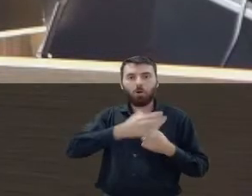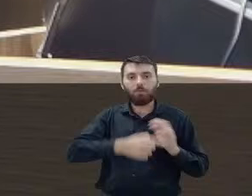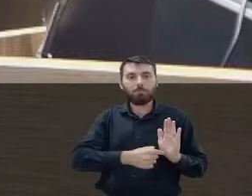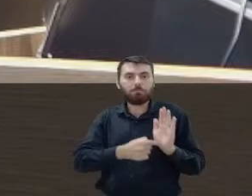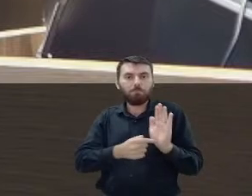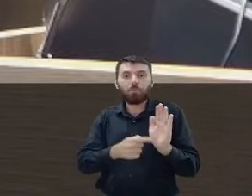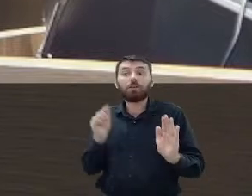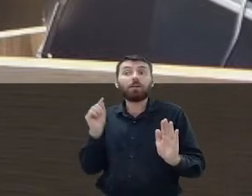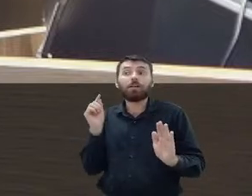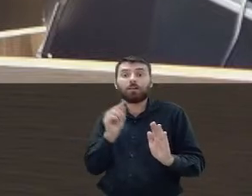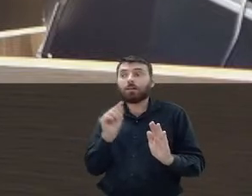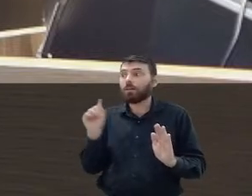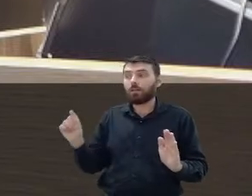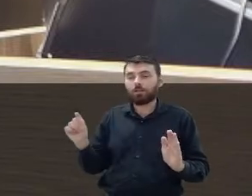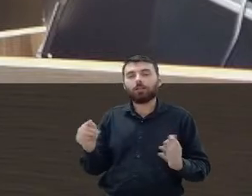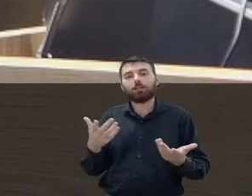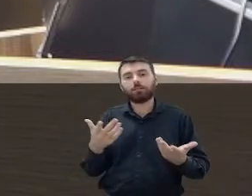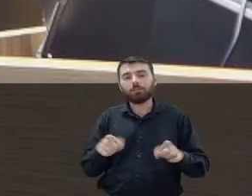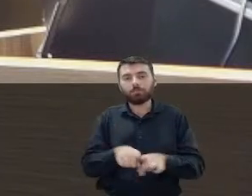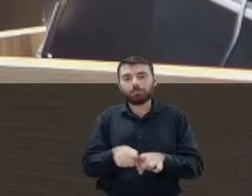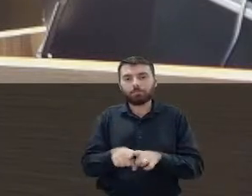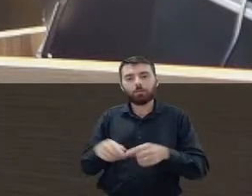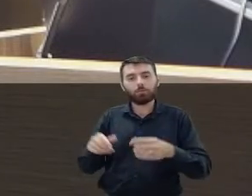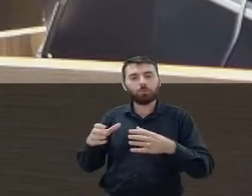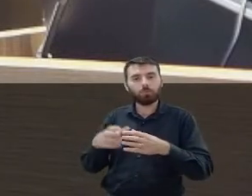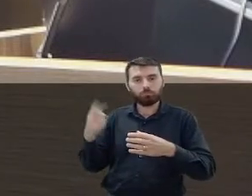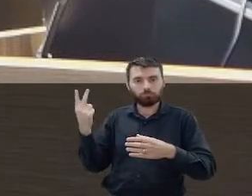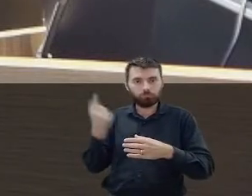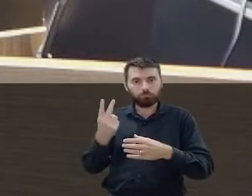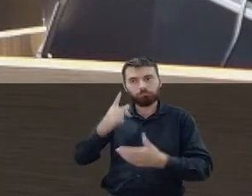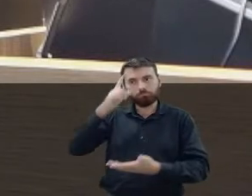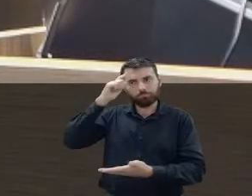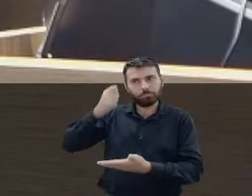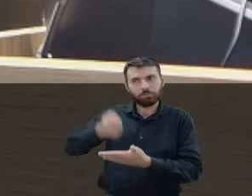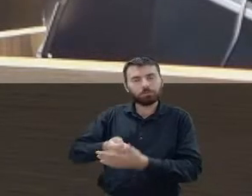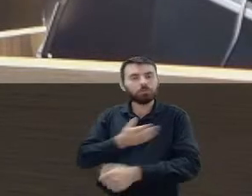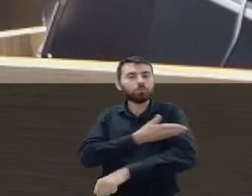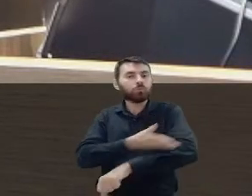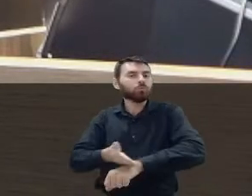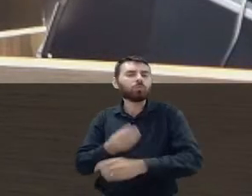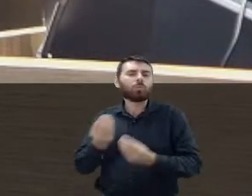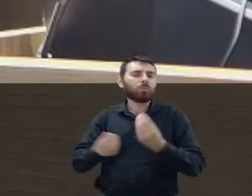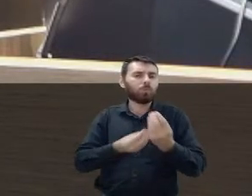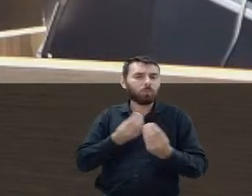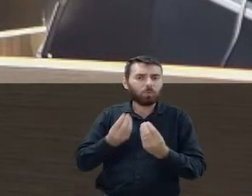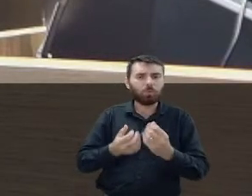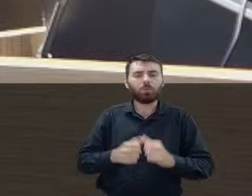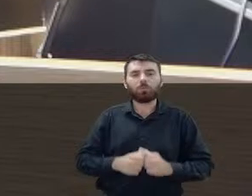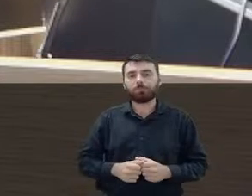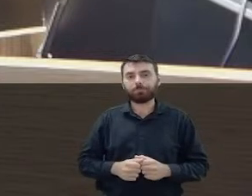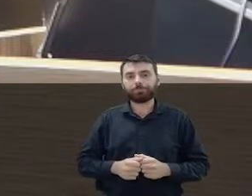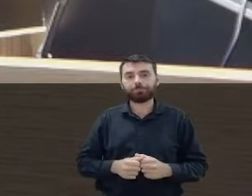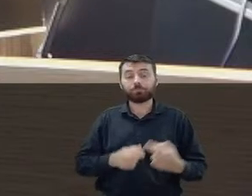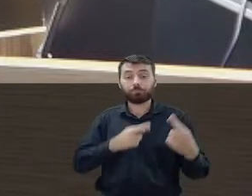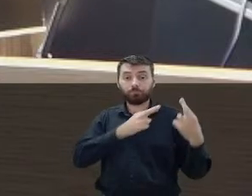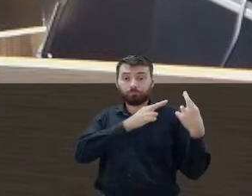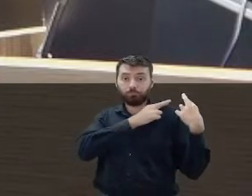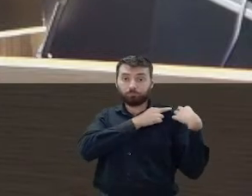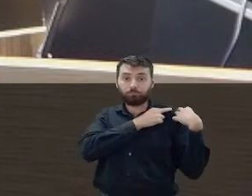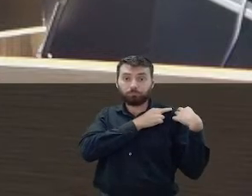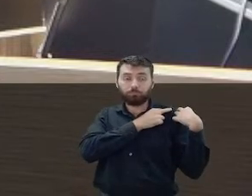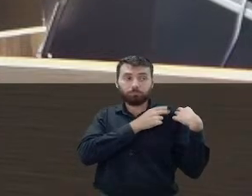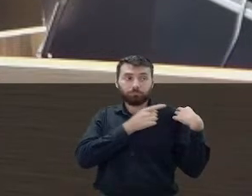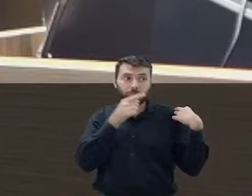turma desta corte. Acrescento que o ônus da prova da recusa do empregador em aceitar o